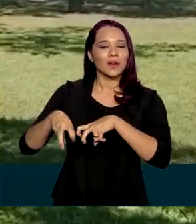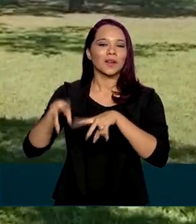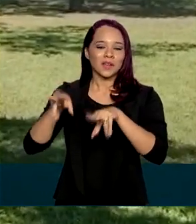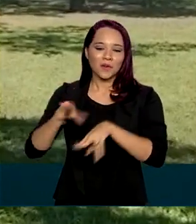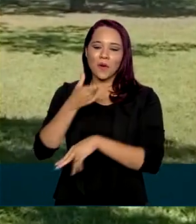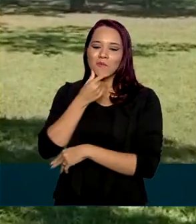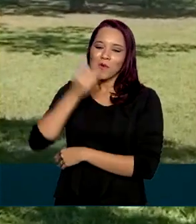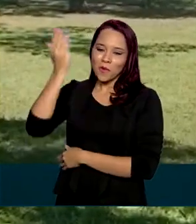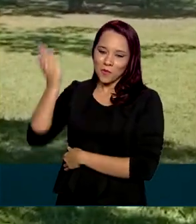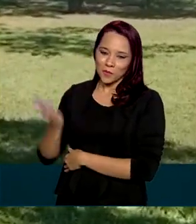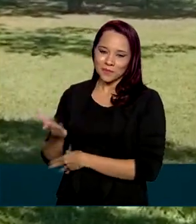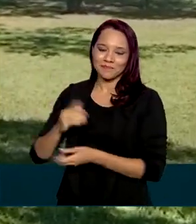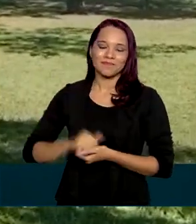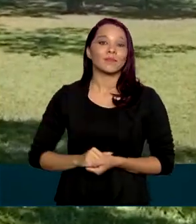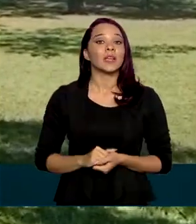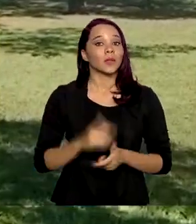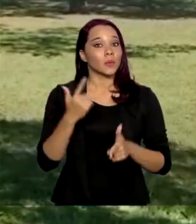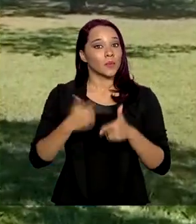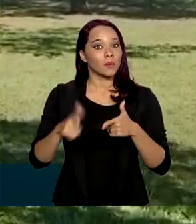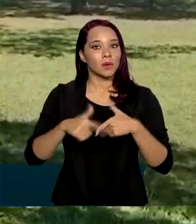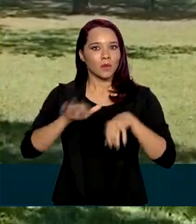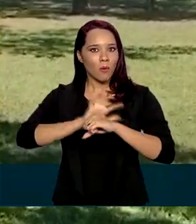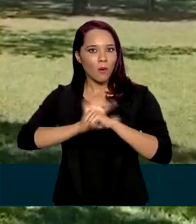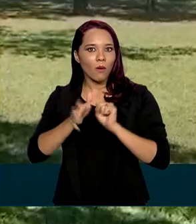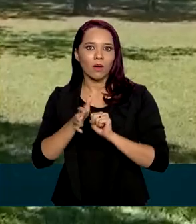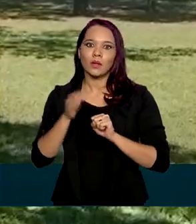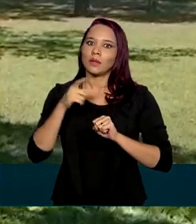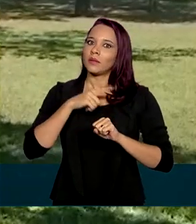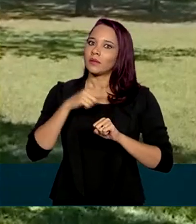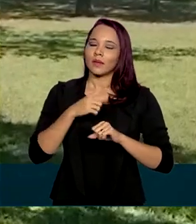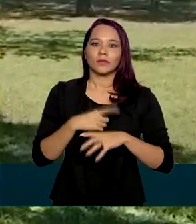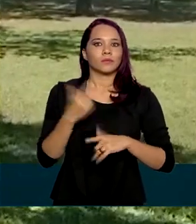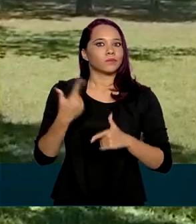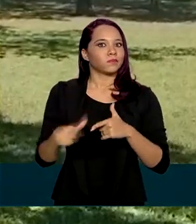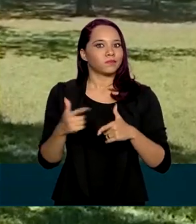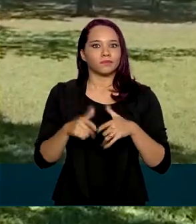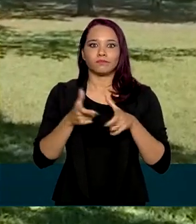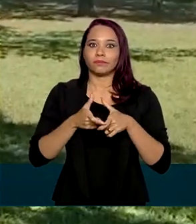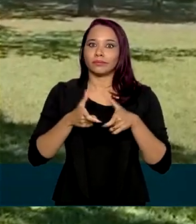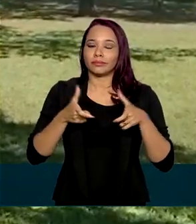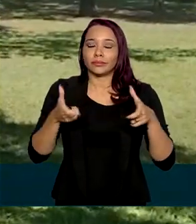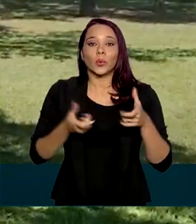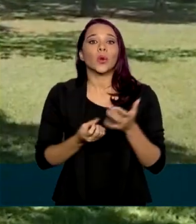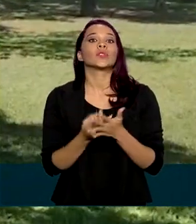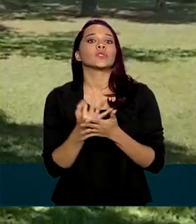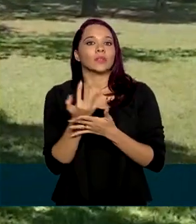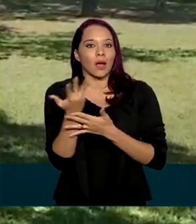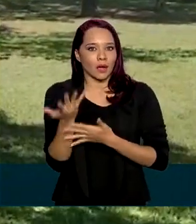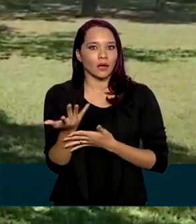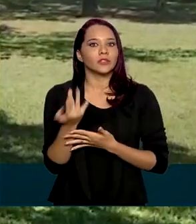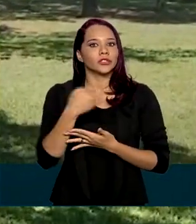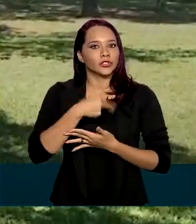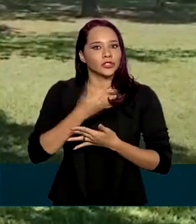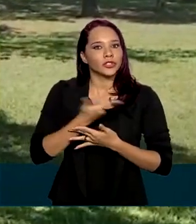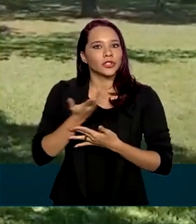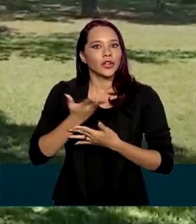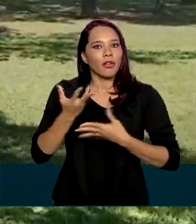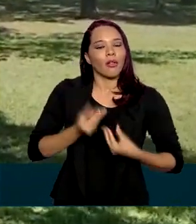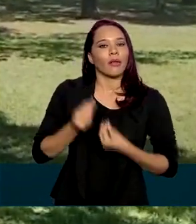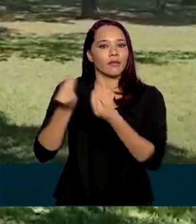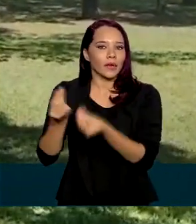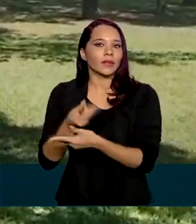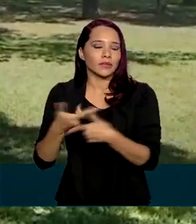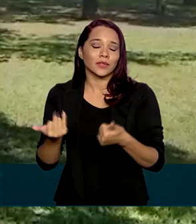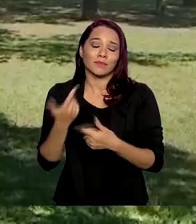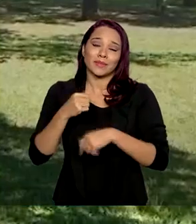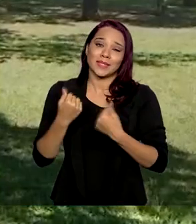Gildo. Com a pandemia houve um aumento muito grande no número de entregas, então a gente teve que se